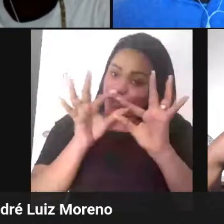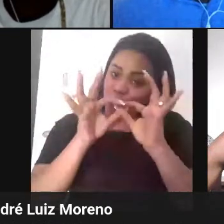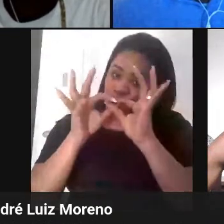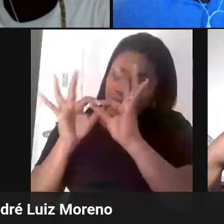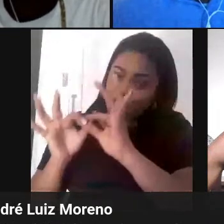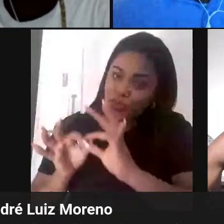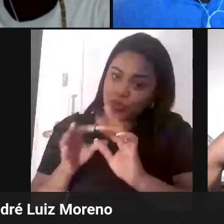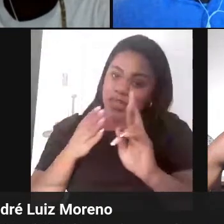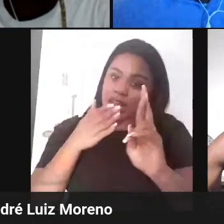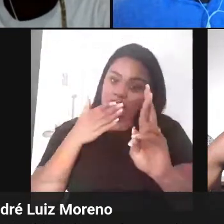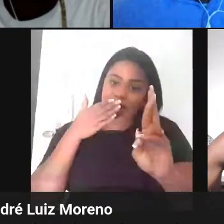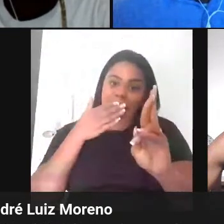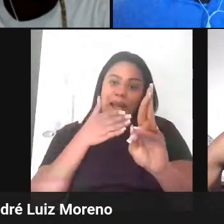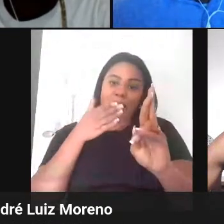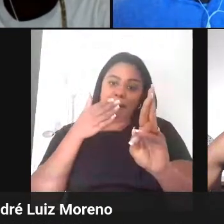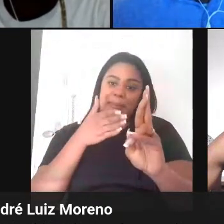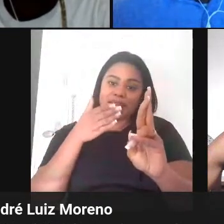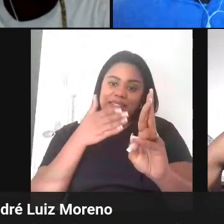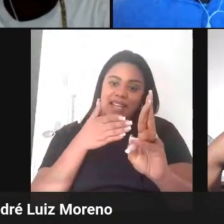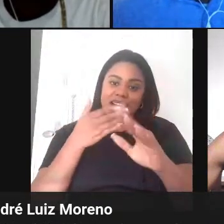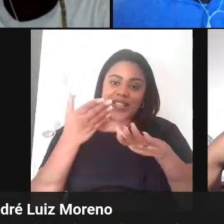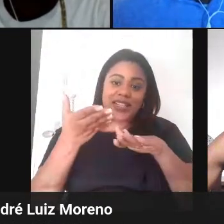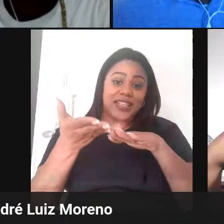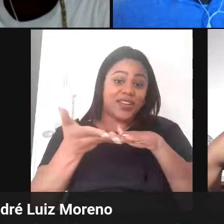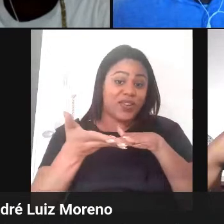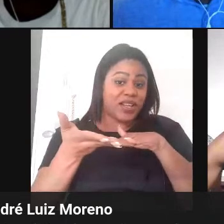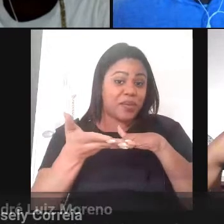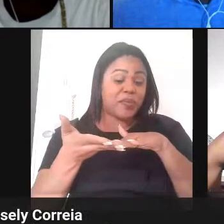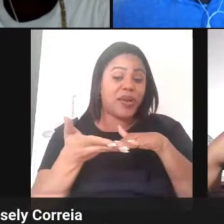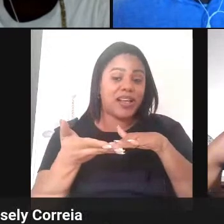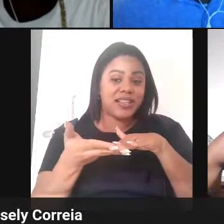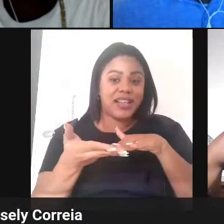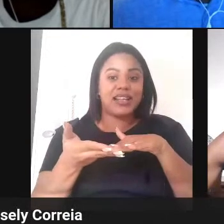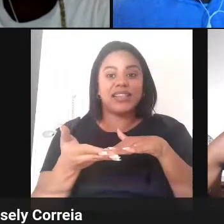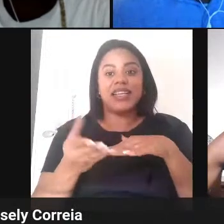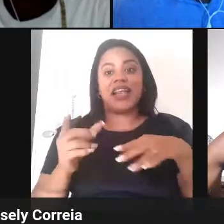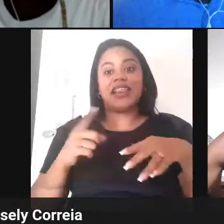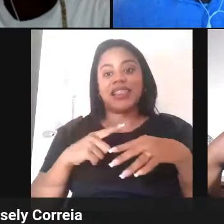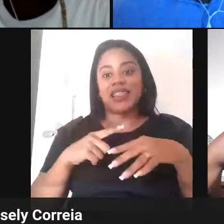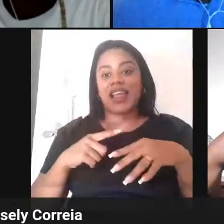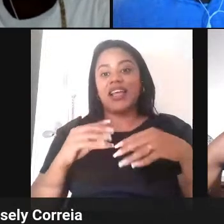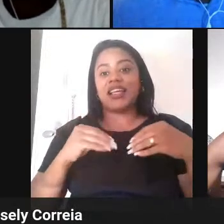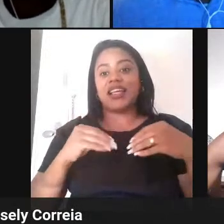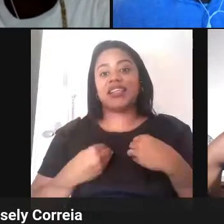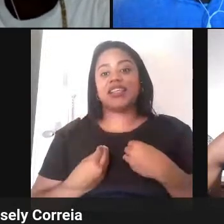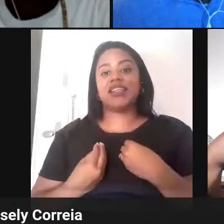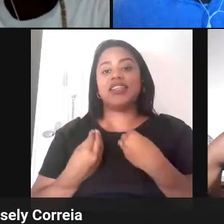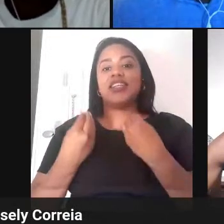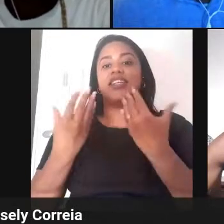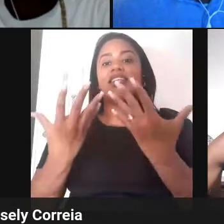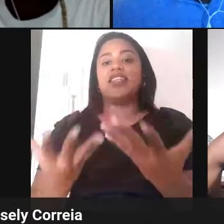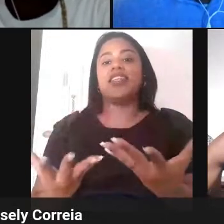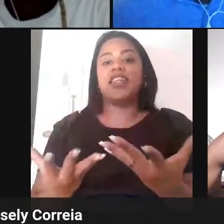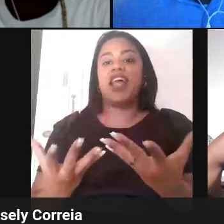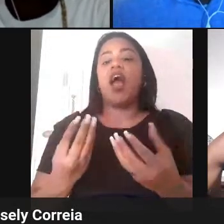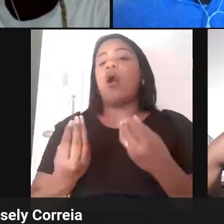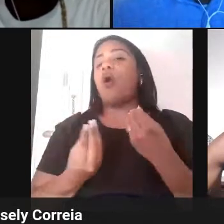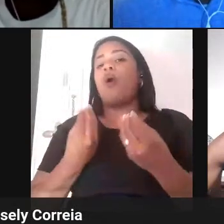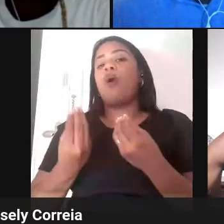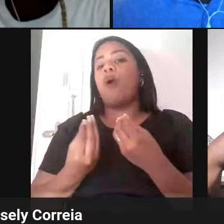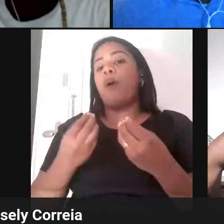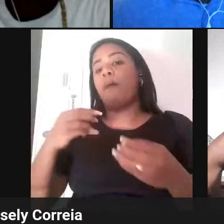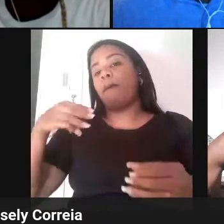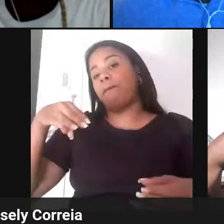nossa contemporaneidade, e que também exportam a imagem de Moçambique através das letras. Quero agradecer também ao